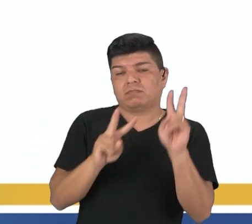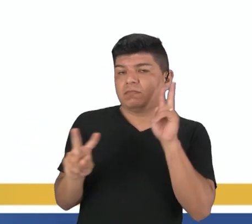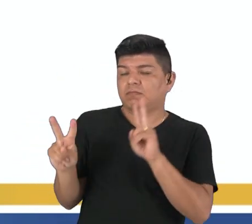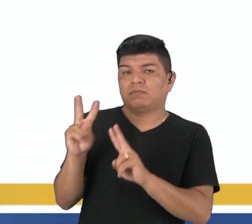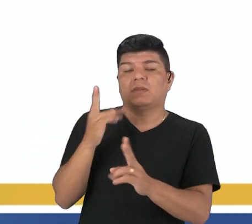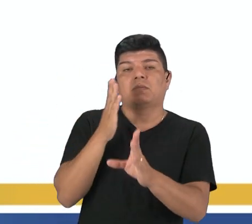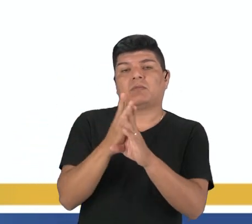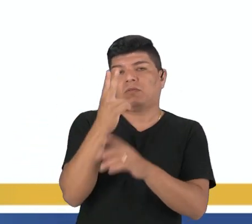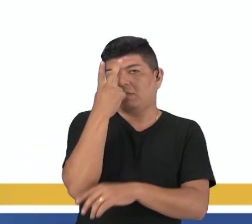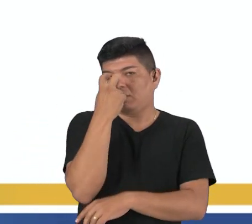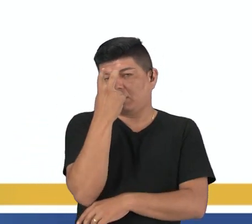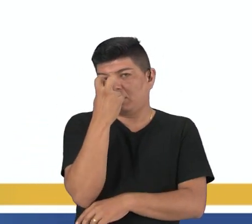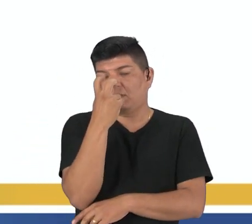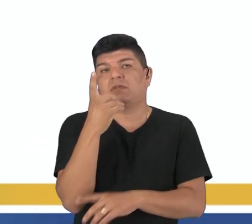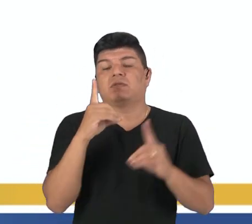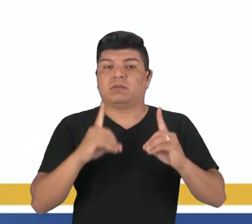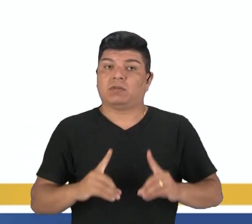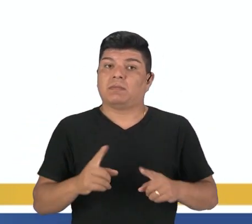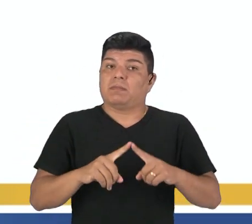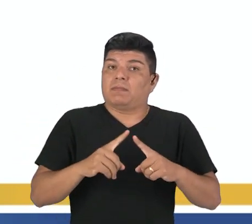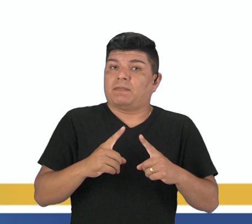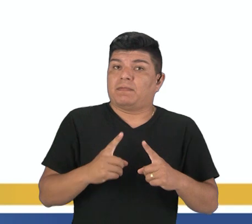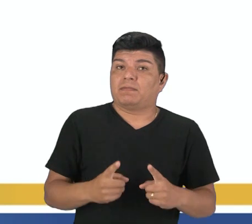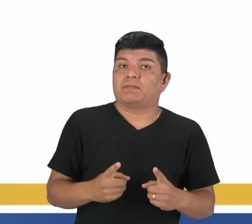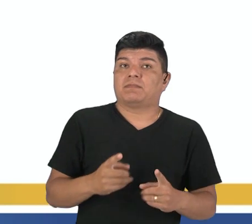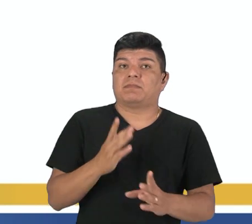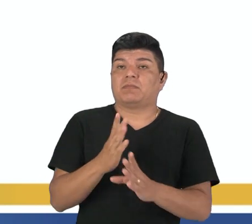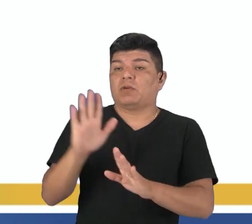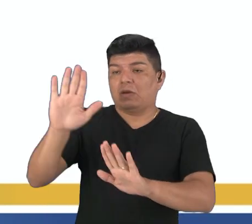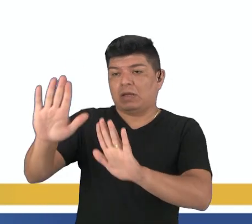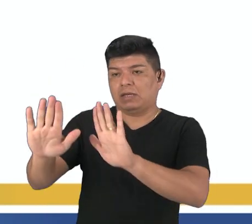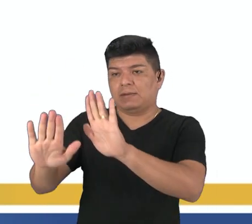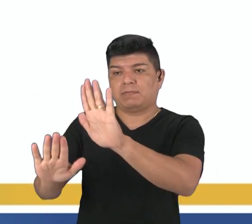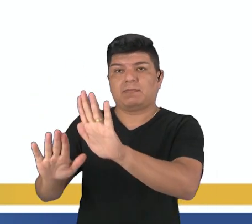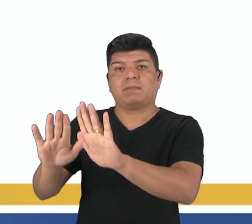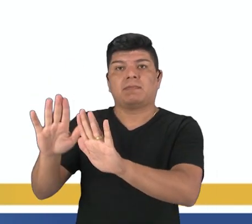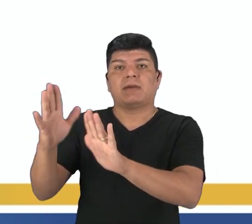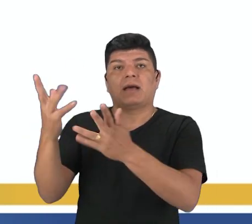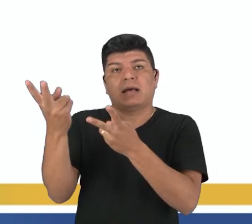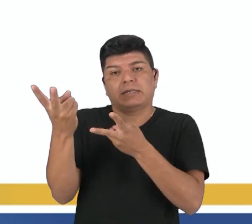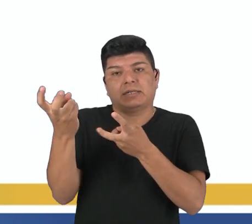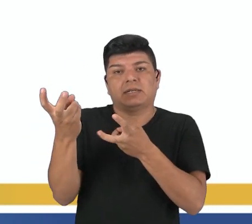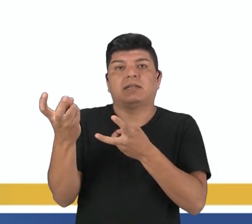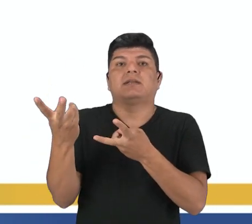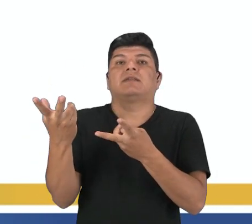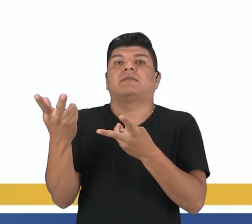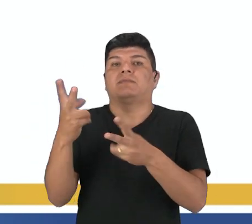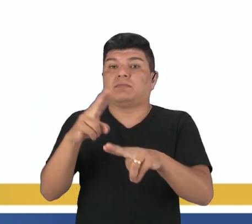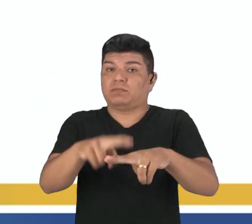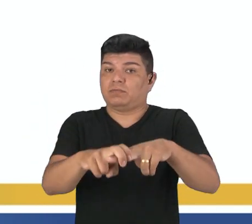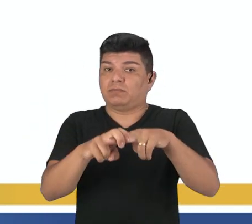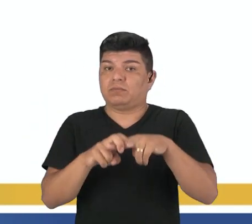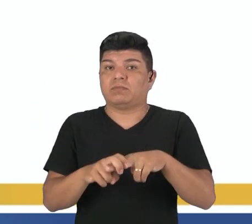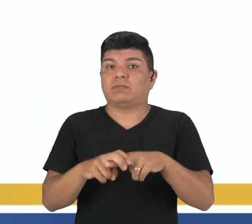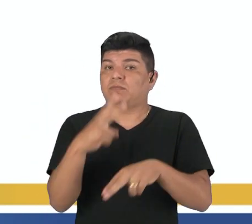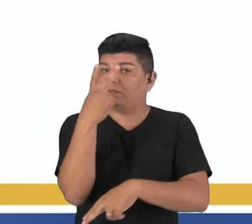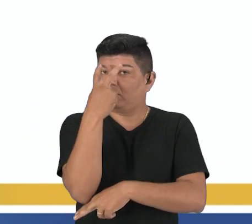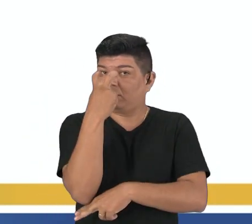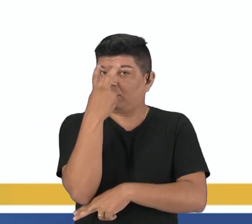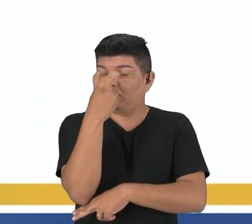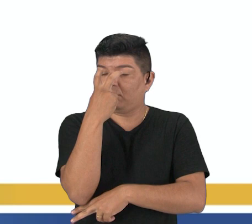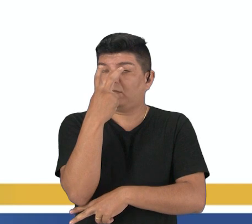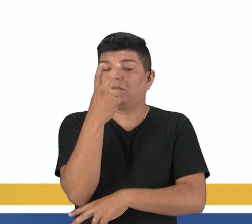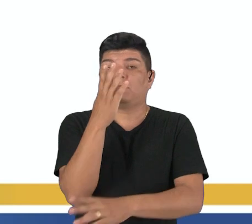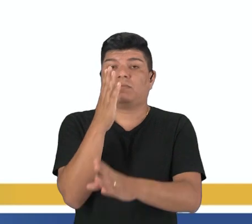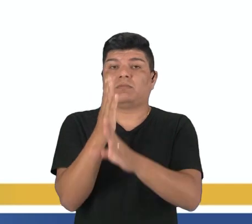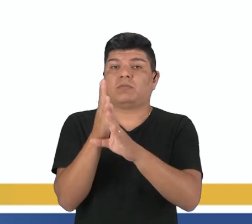visualizar e perceber como é a forma da Mona Lisa se não fosse essa exposição. Então, o deficiente visual também, através